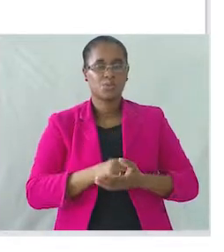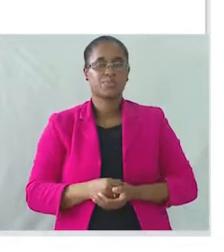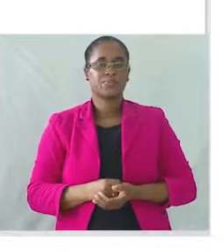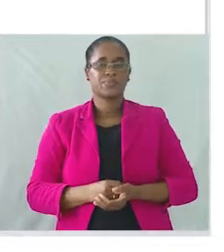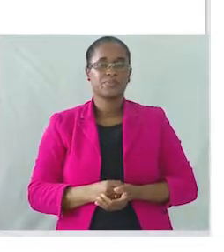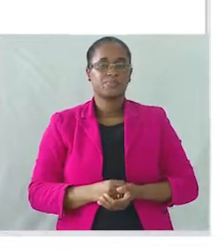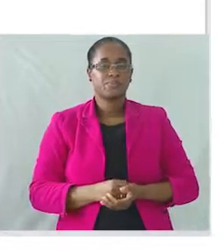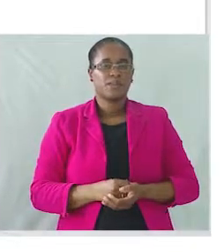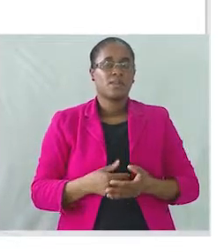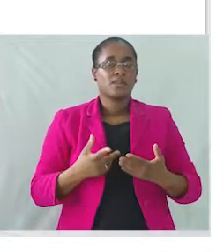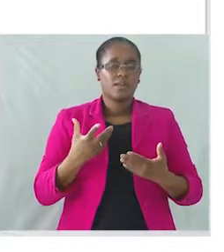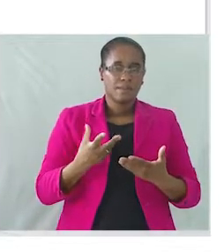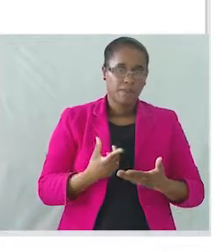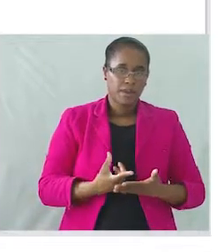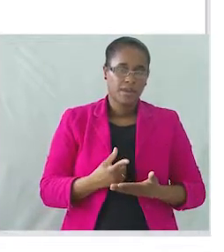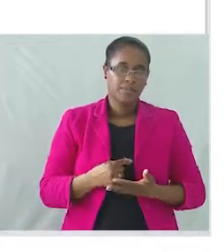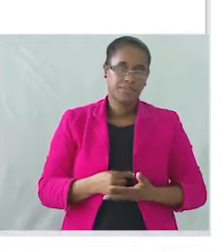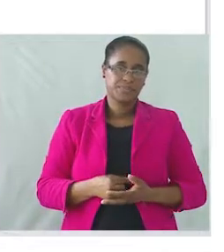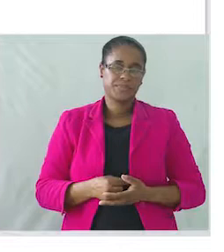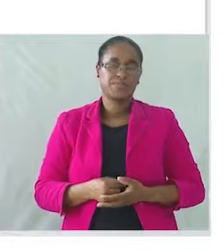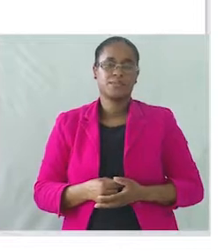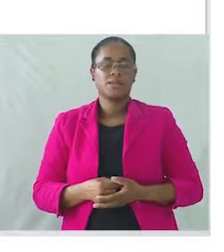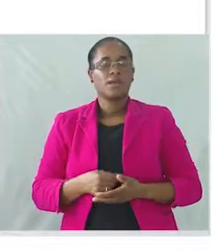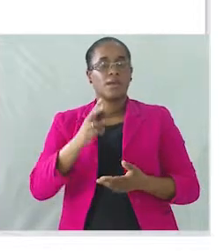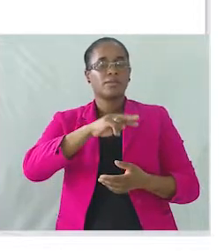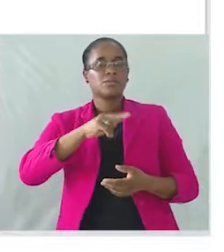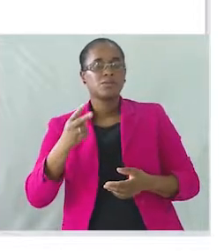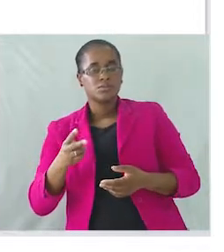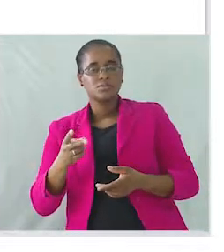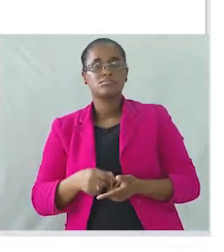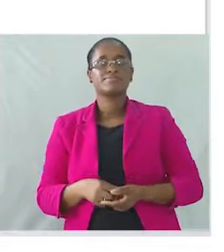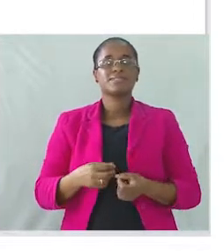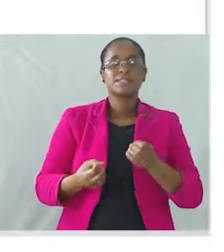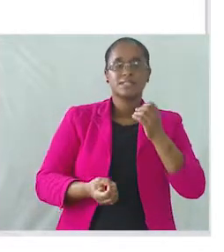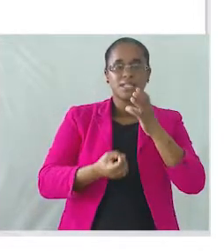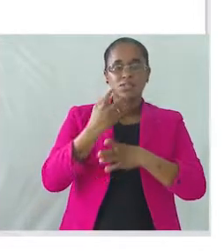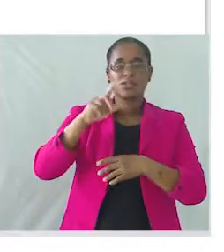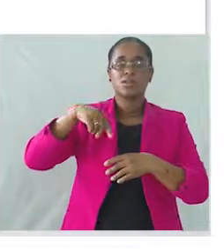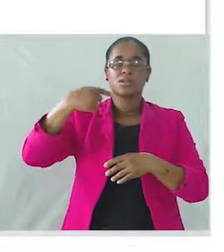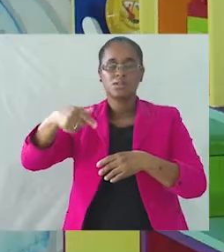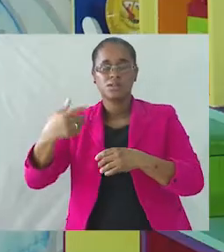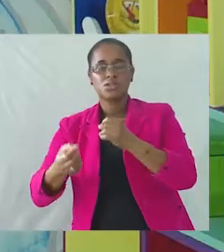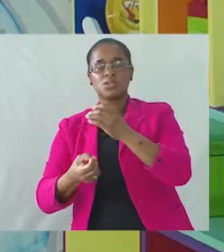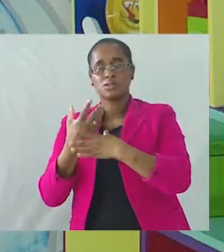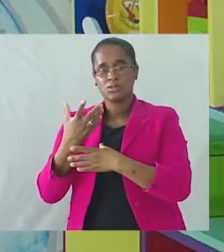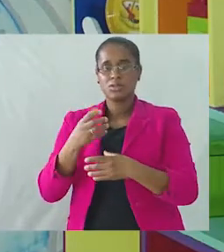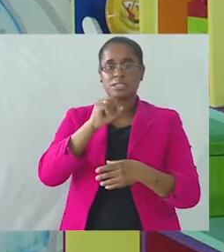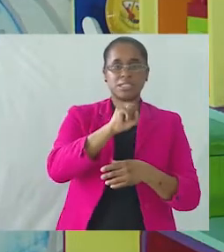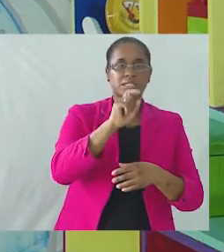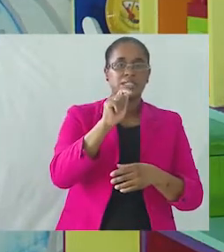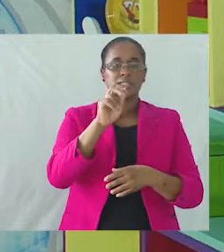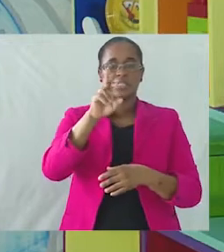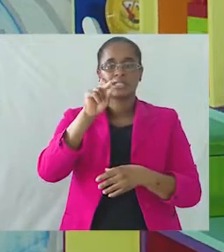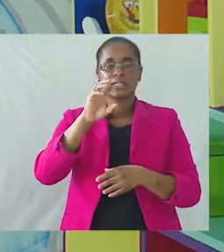Portanto, ao longo é transmitido de geração em geração. Portanto, o Lobo